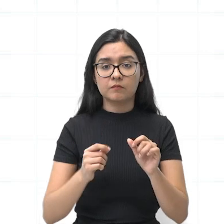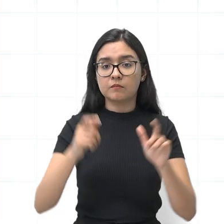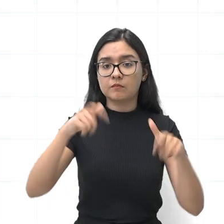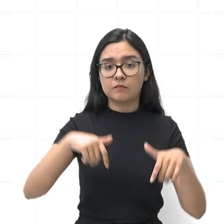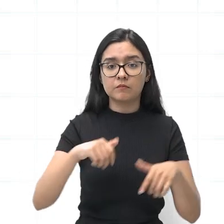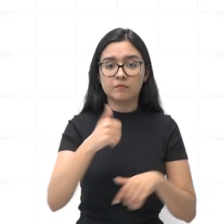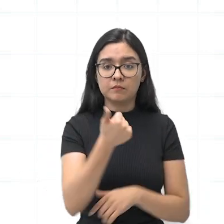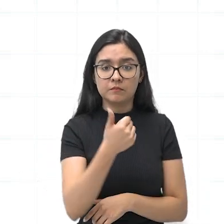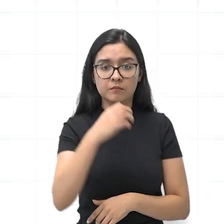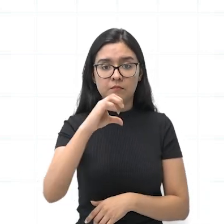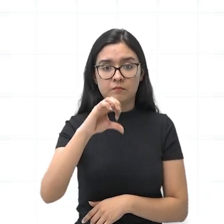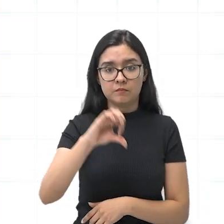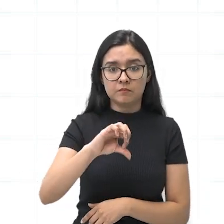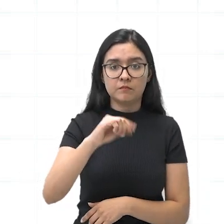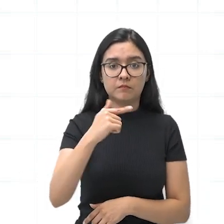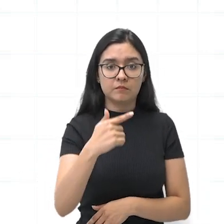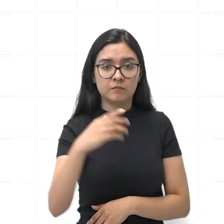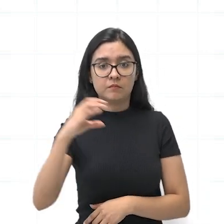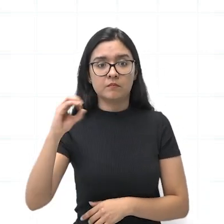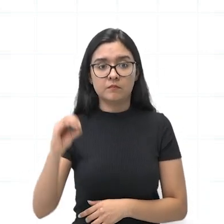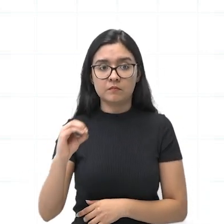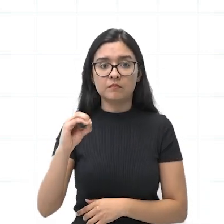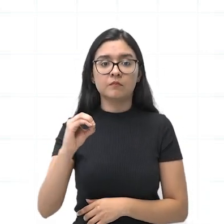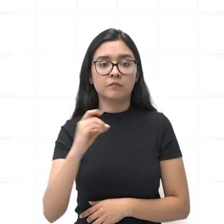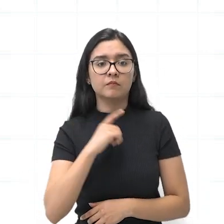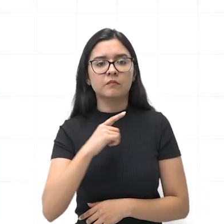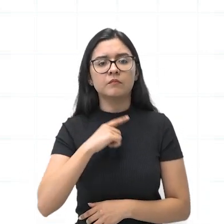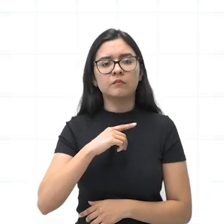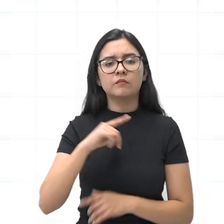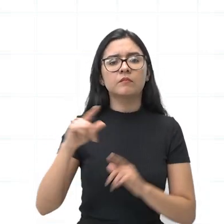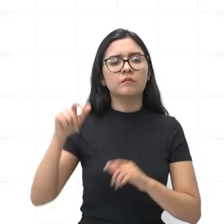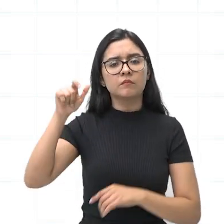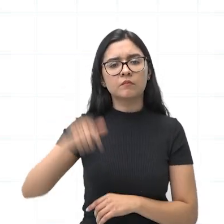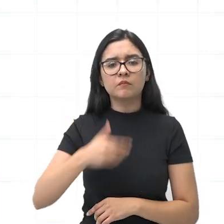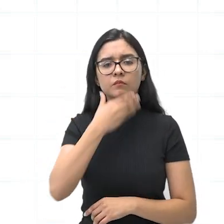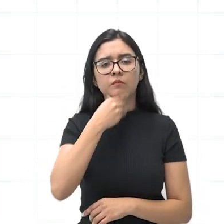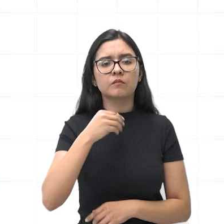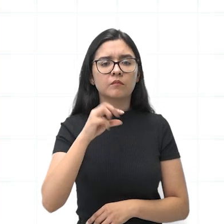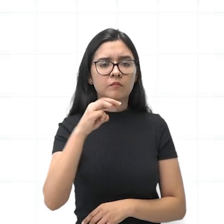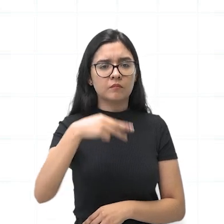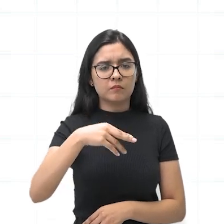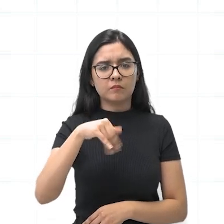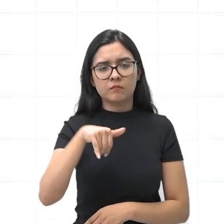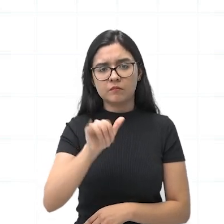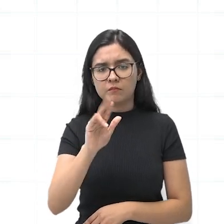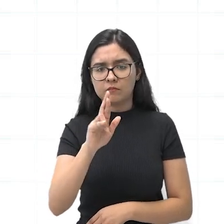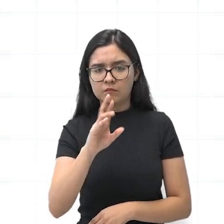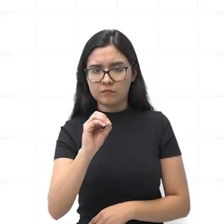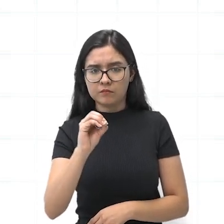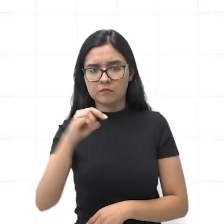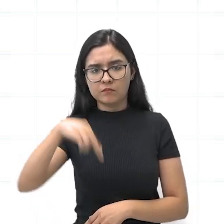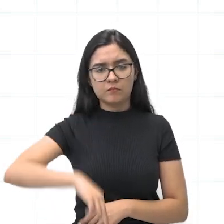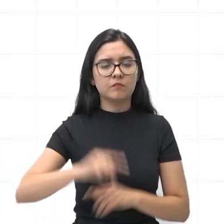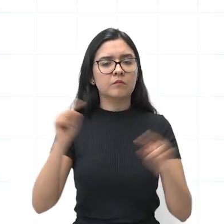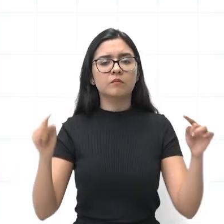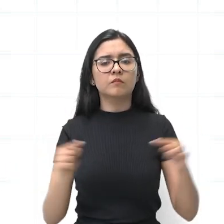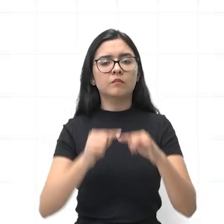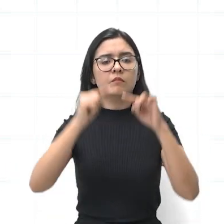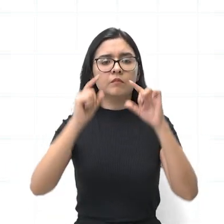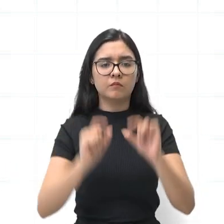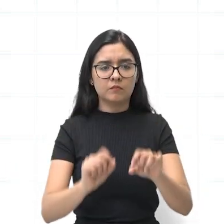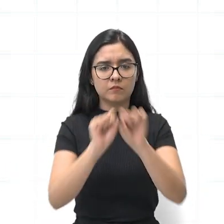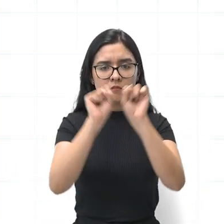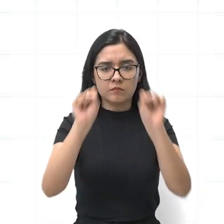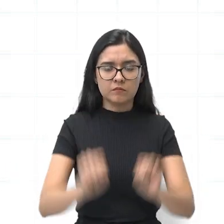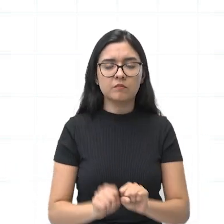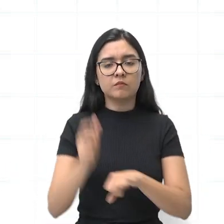artista digital, o Myron Kruger, ele criou instalações combinando sistemas de vídeo